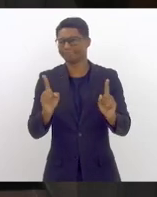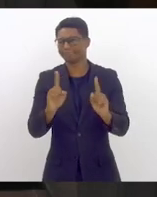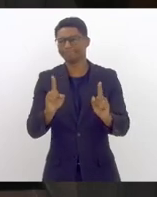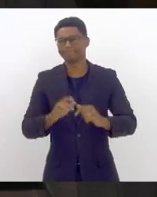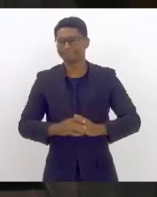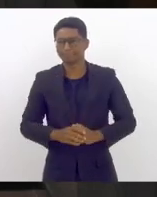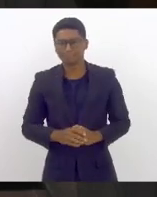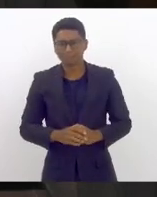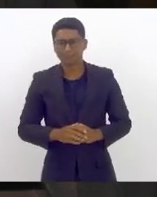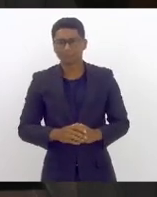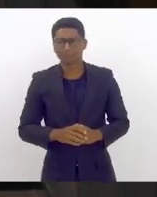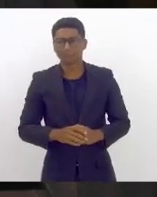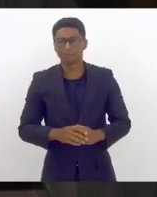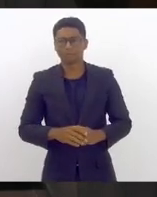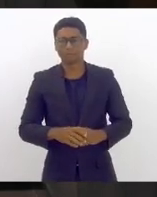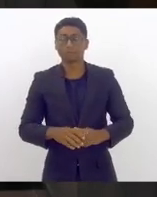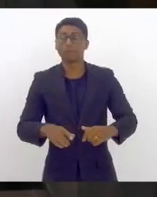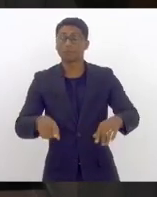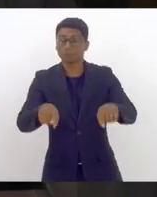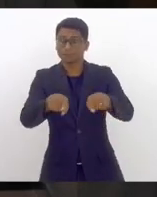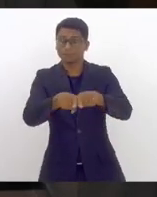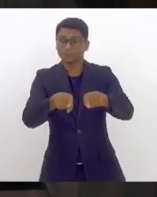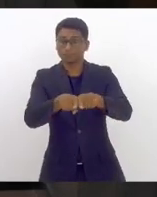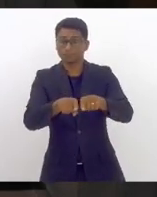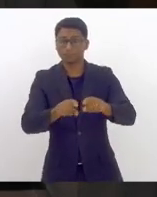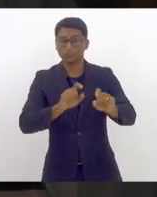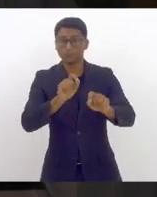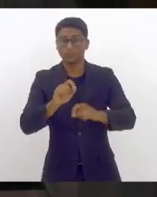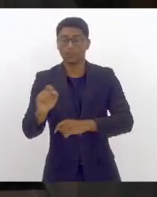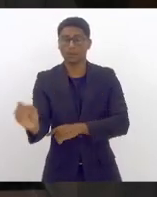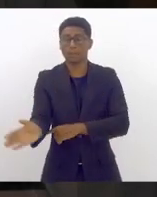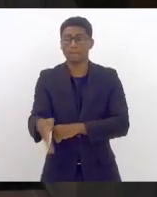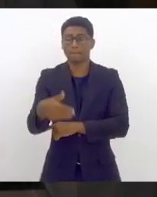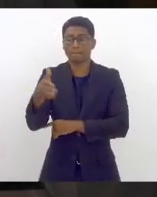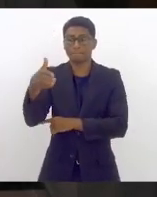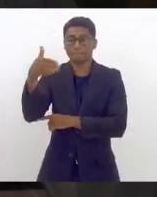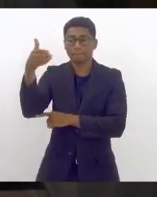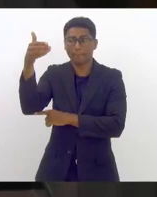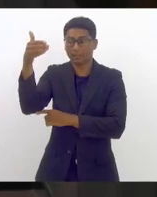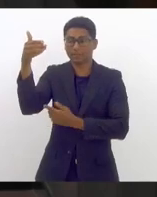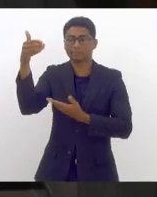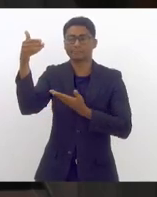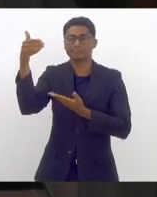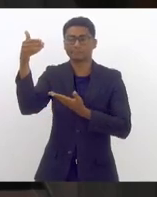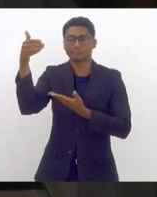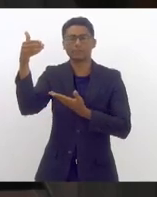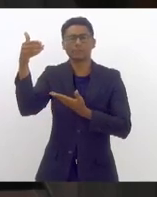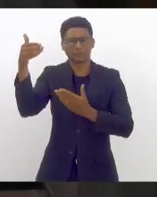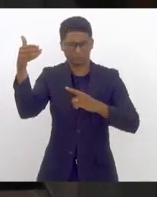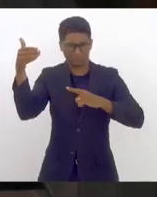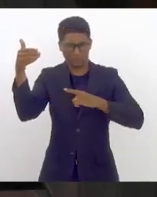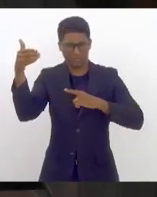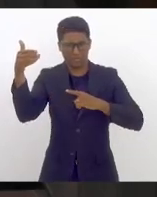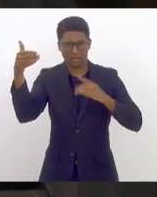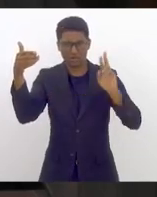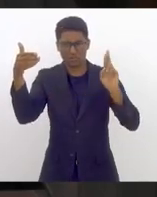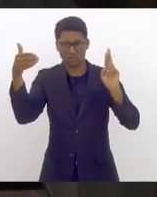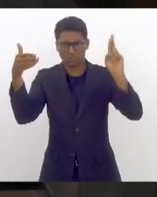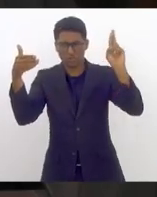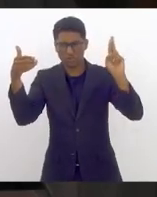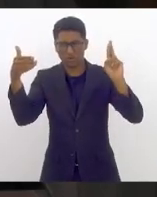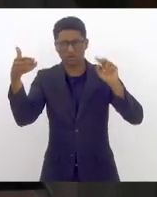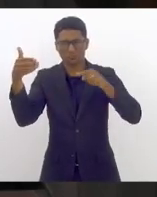que o pavilhão nacional, nossa bandeira, tenha um dono.